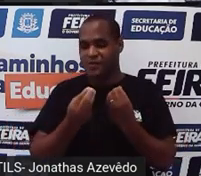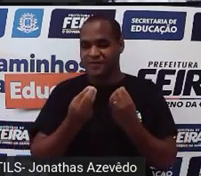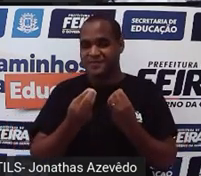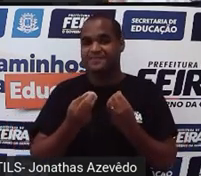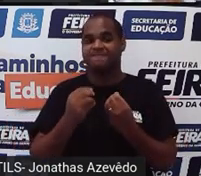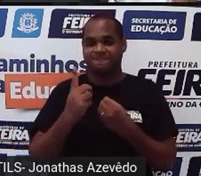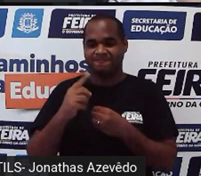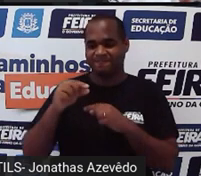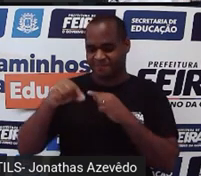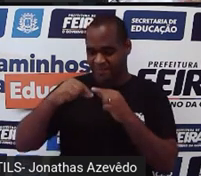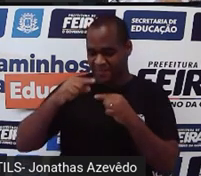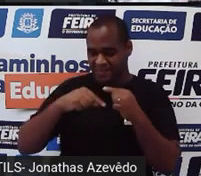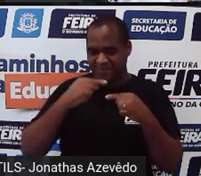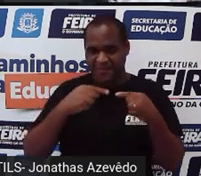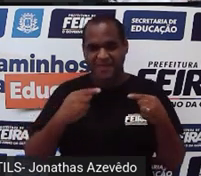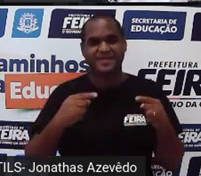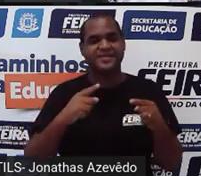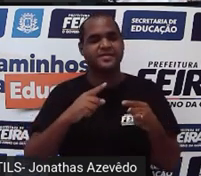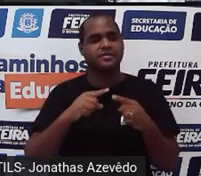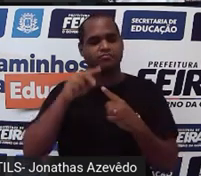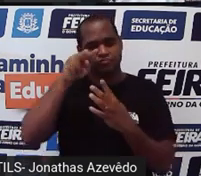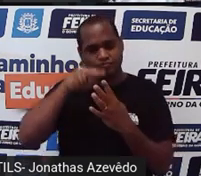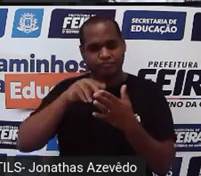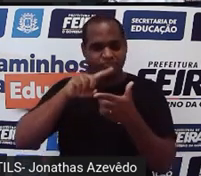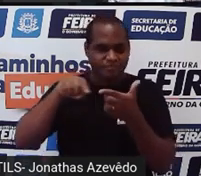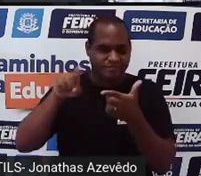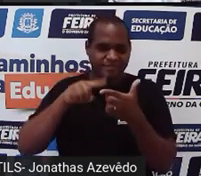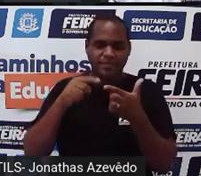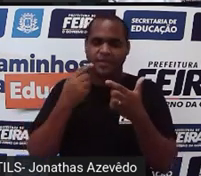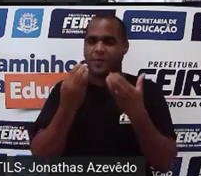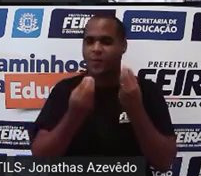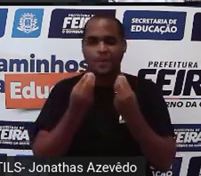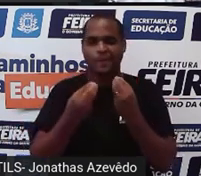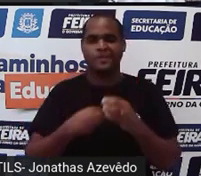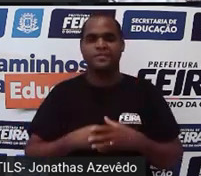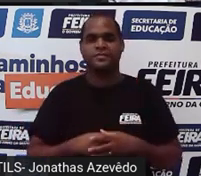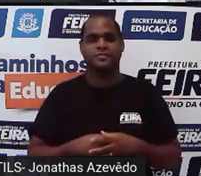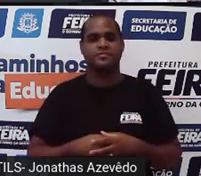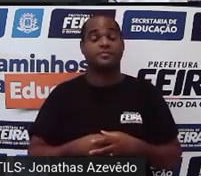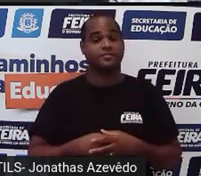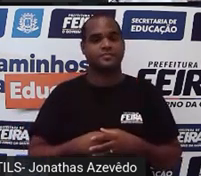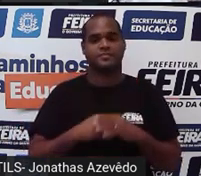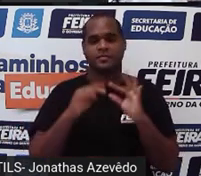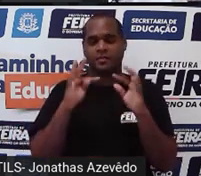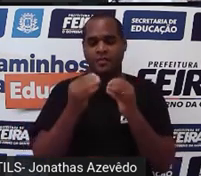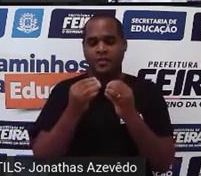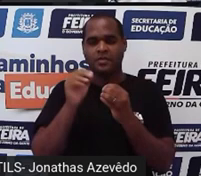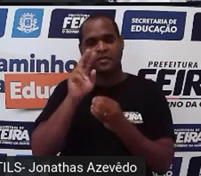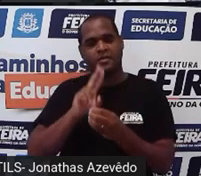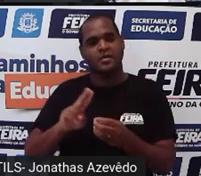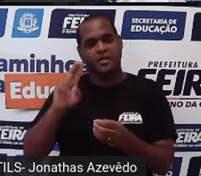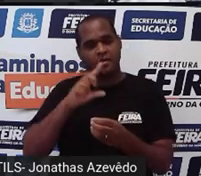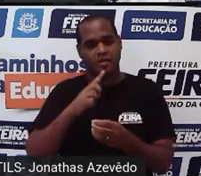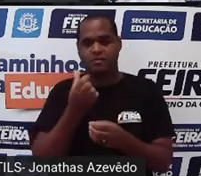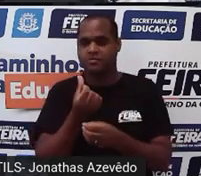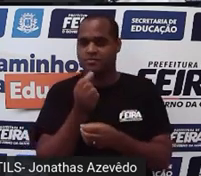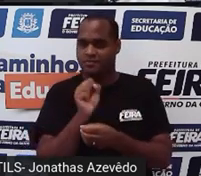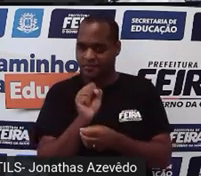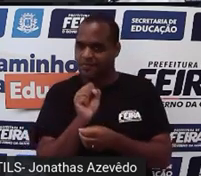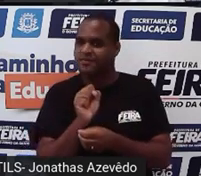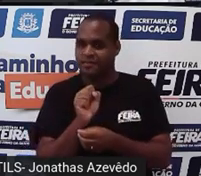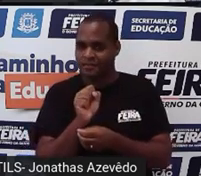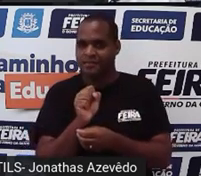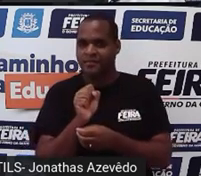certo? Voltando à leitura do problema. Ao todo, foram utilizados